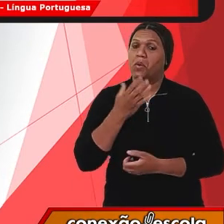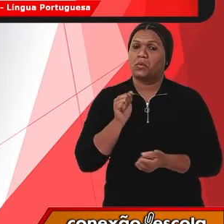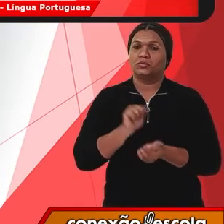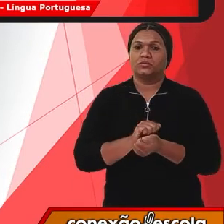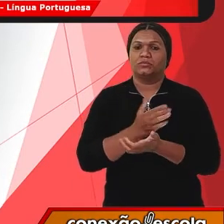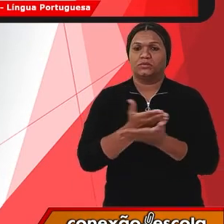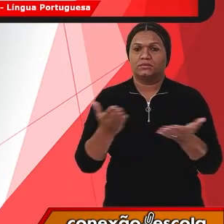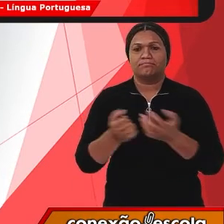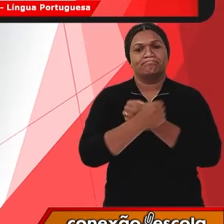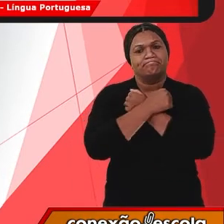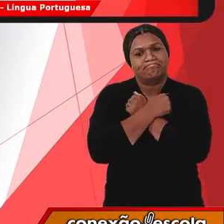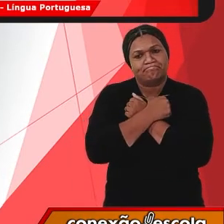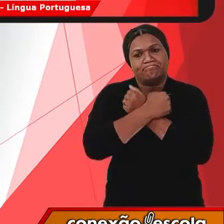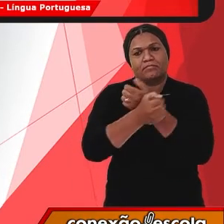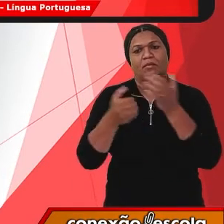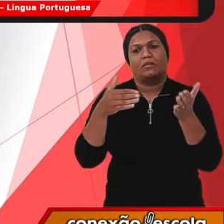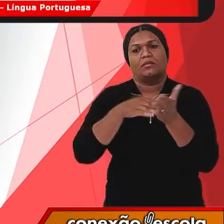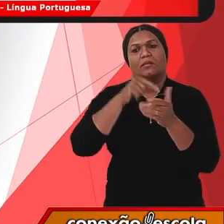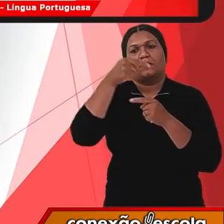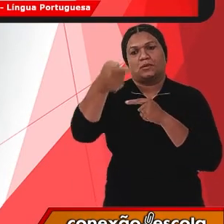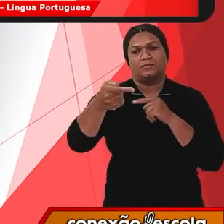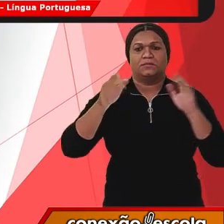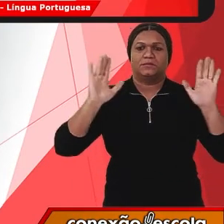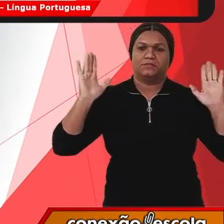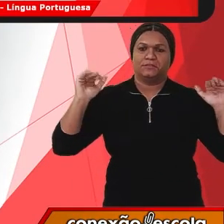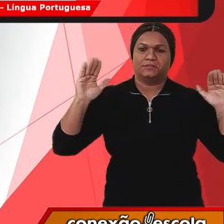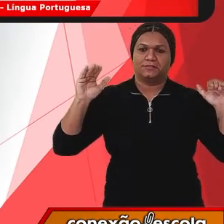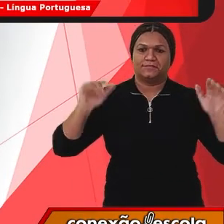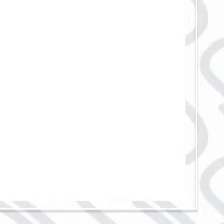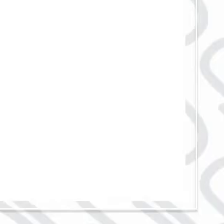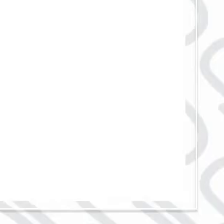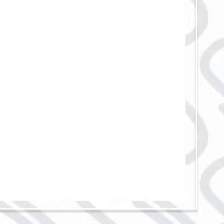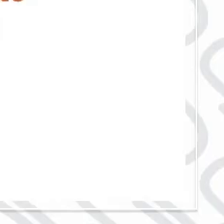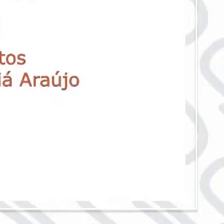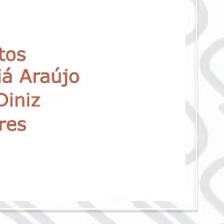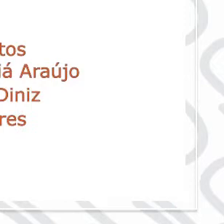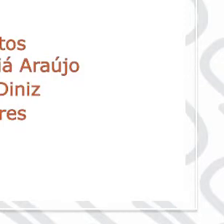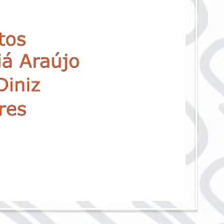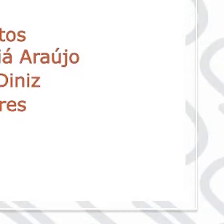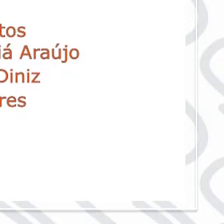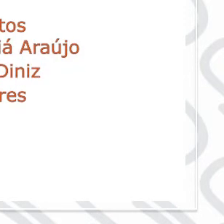muito bom estar com você um grande abraço e até a próxima tchau tchau